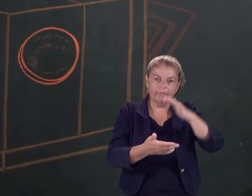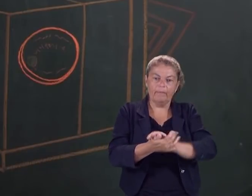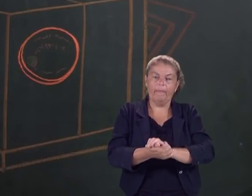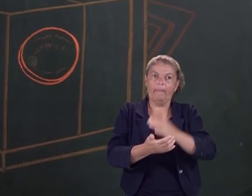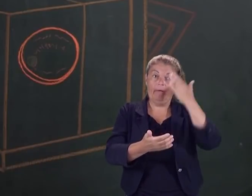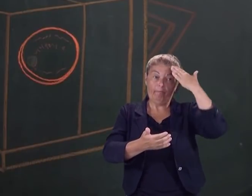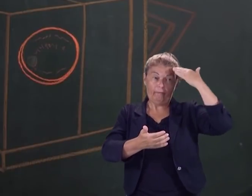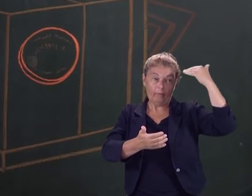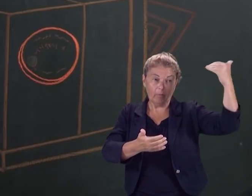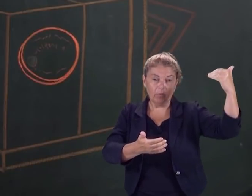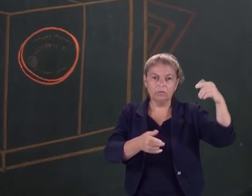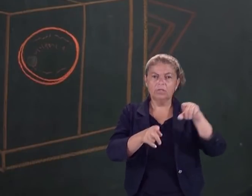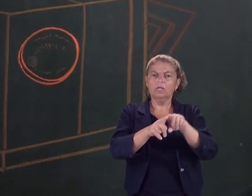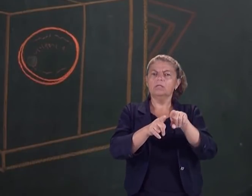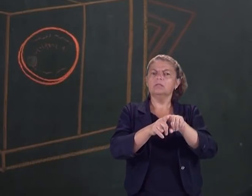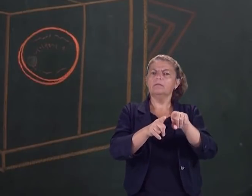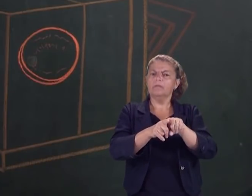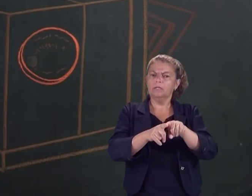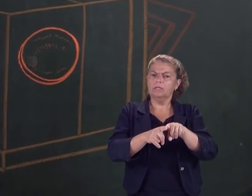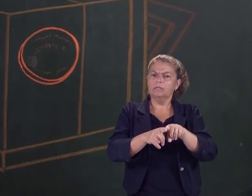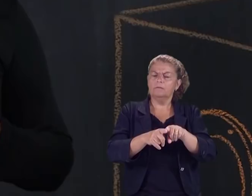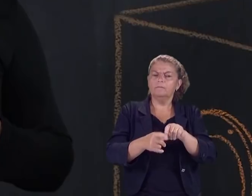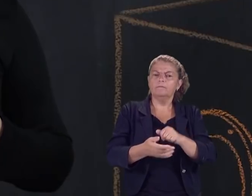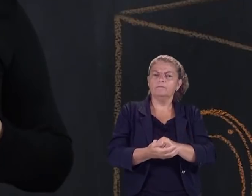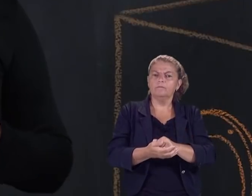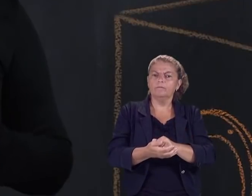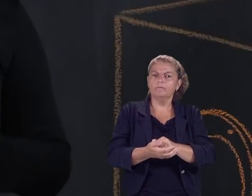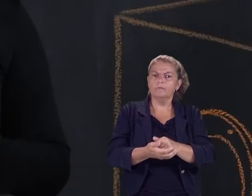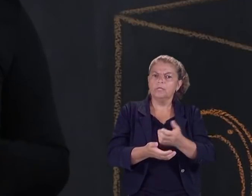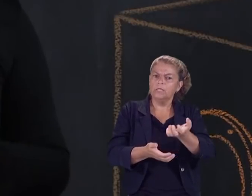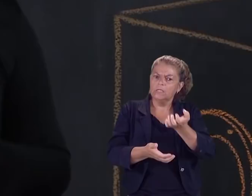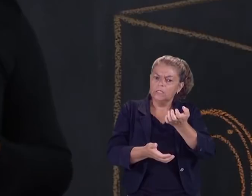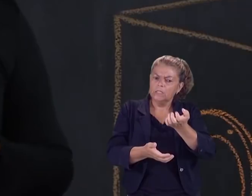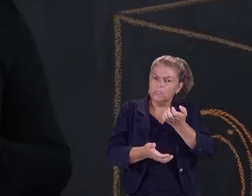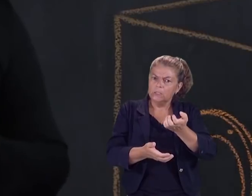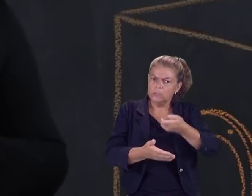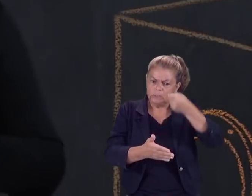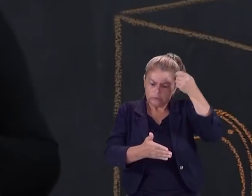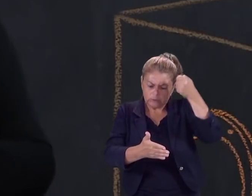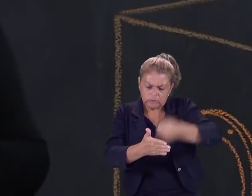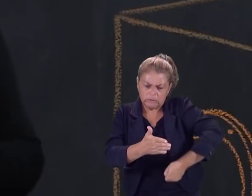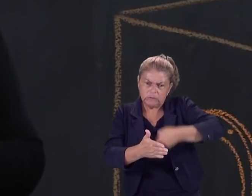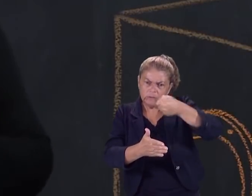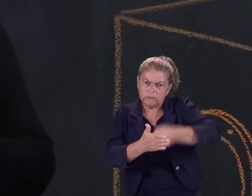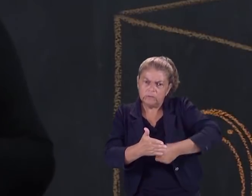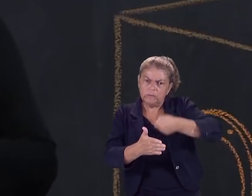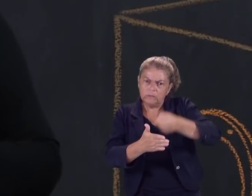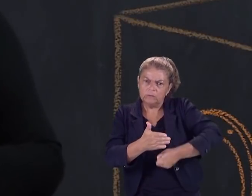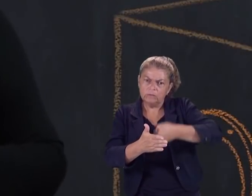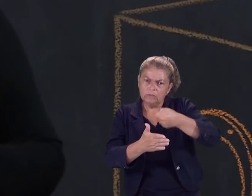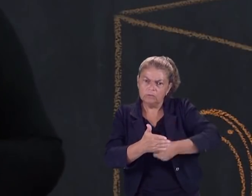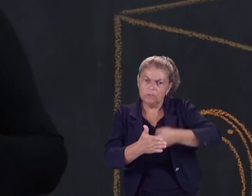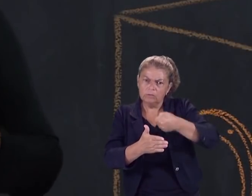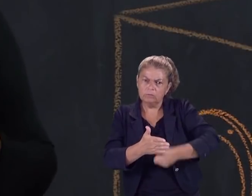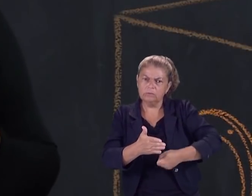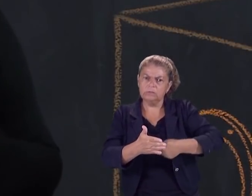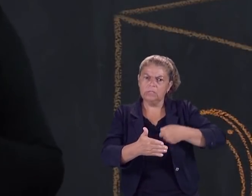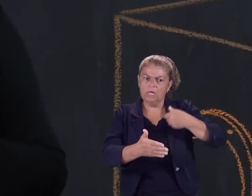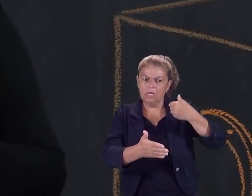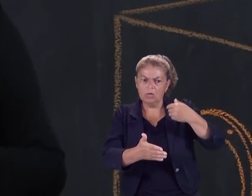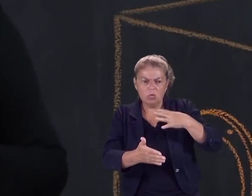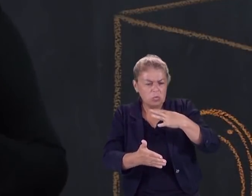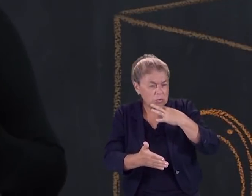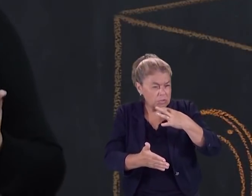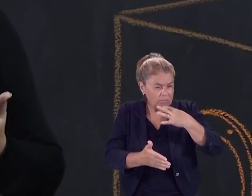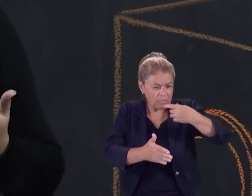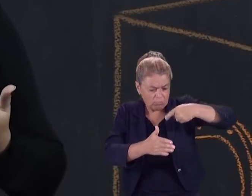enfim. Esses artistas, eles estavam tentando romper algumas barreiras, que era o academicismo. Academicismo